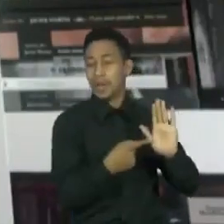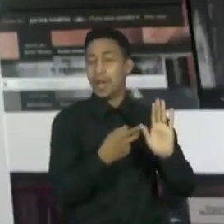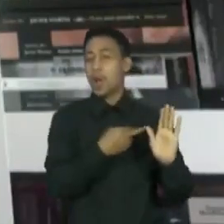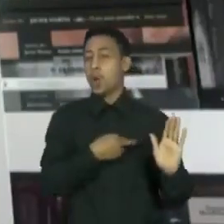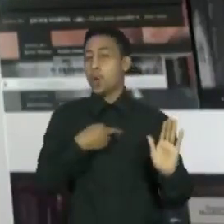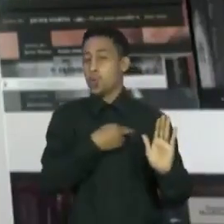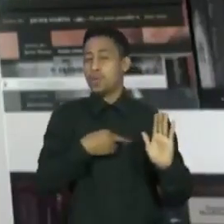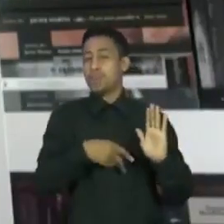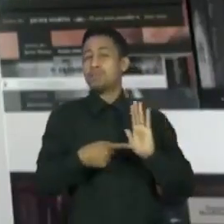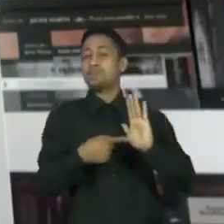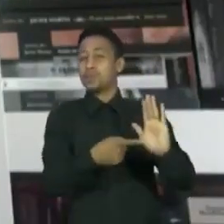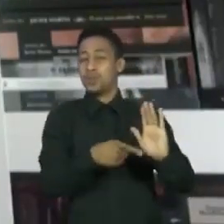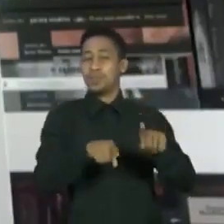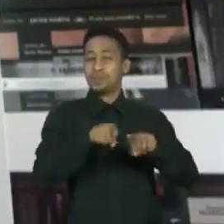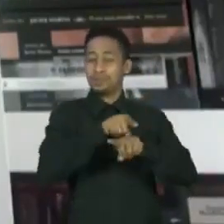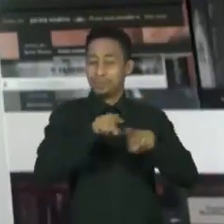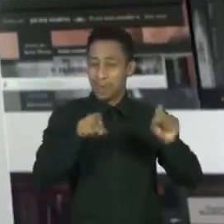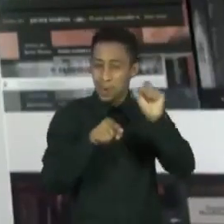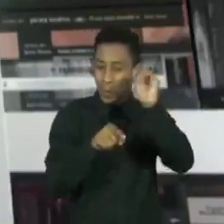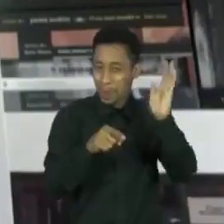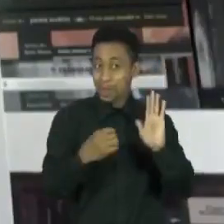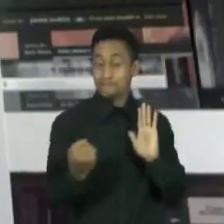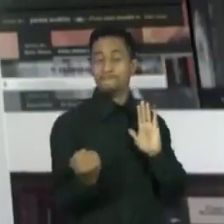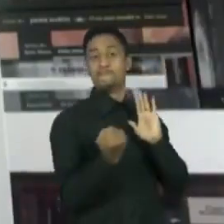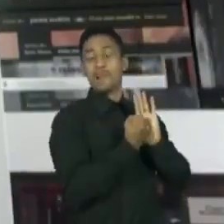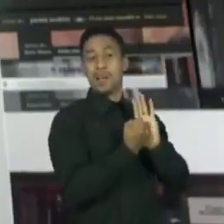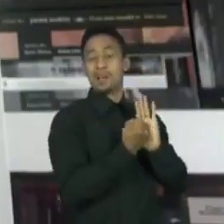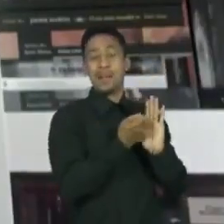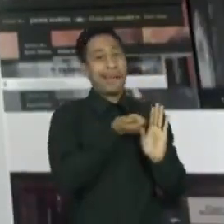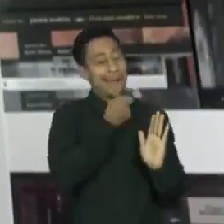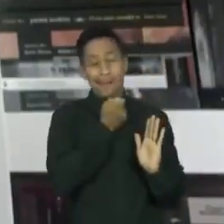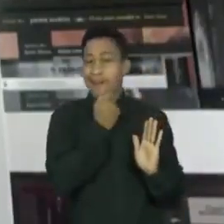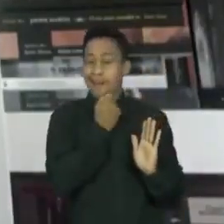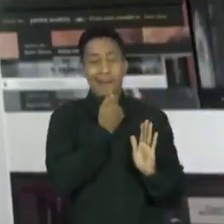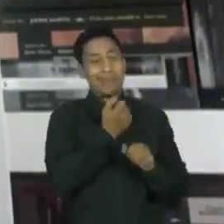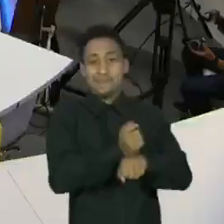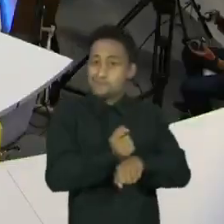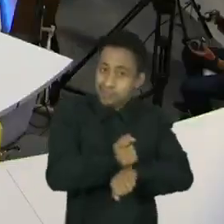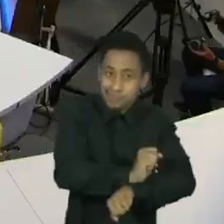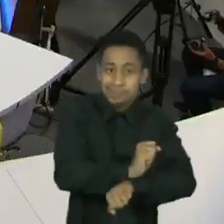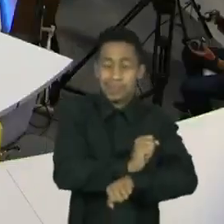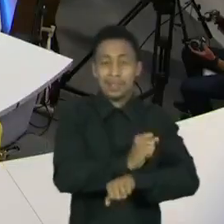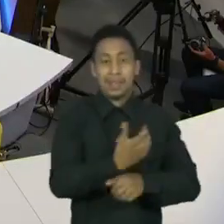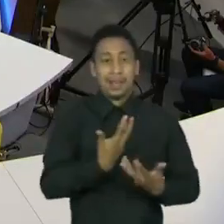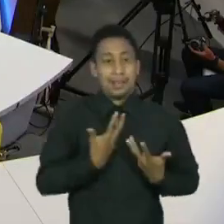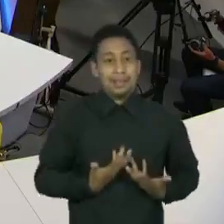para a atualidade de um país ainda marcado por feridas que não sararam.